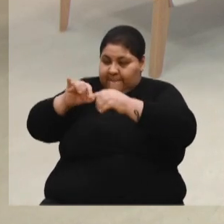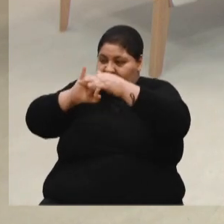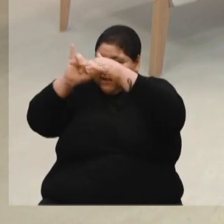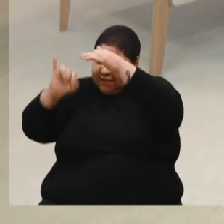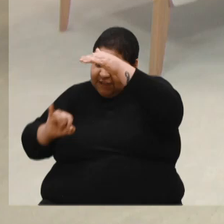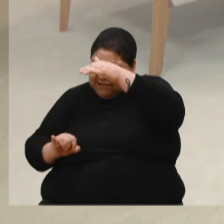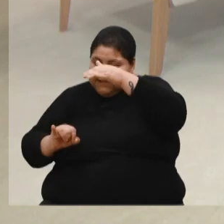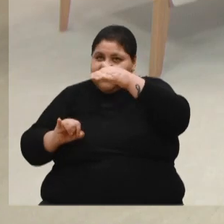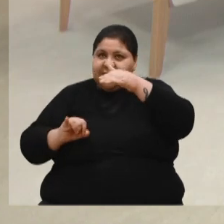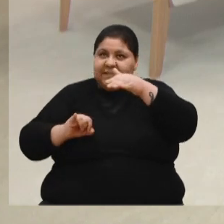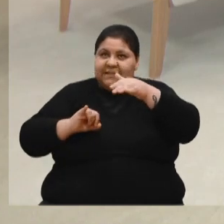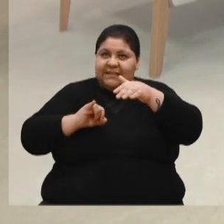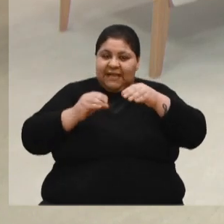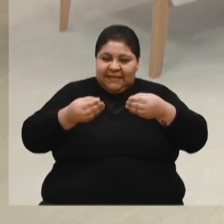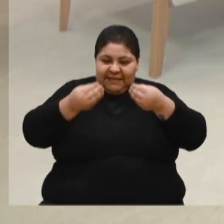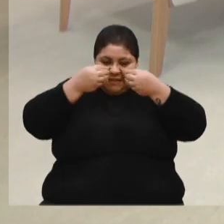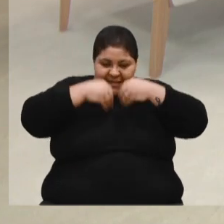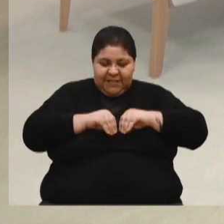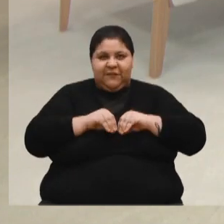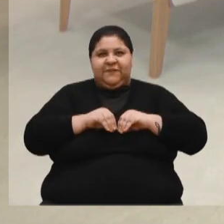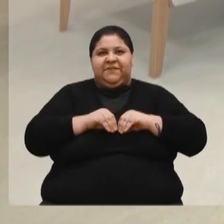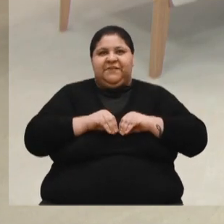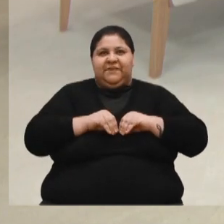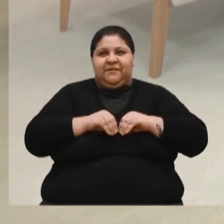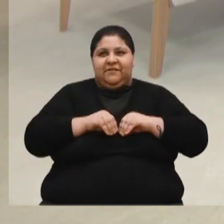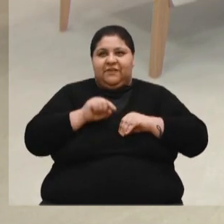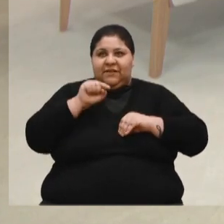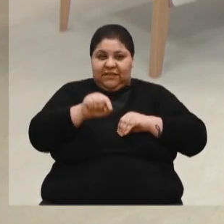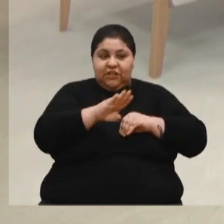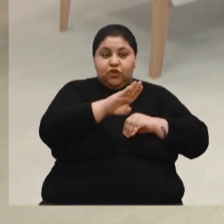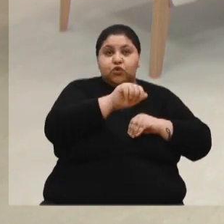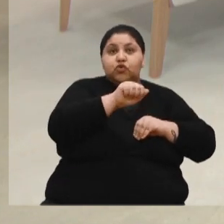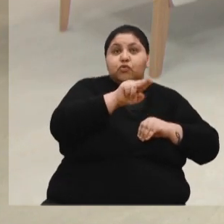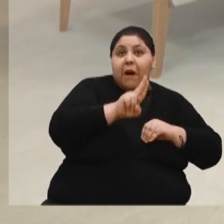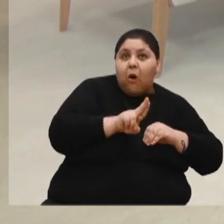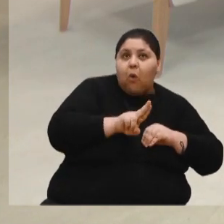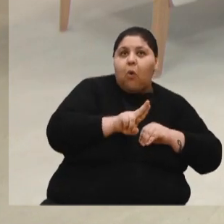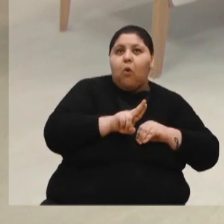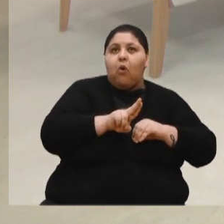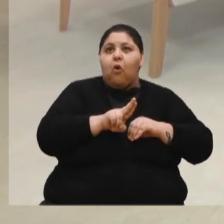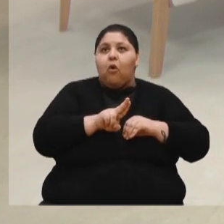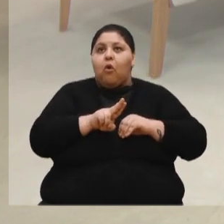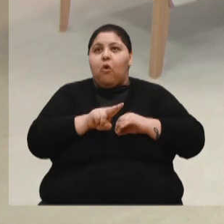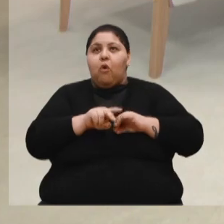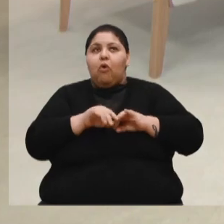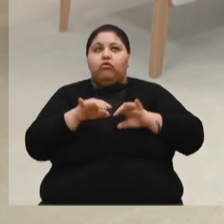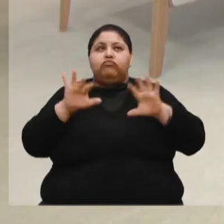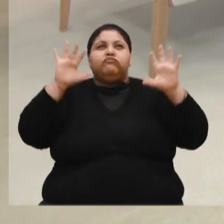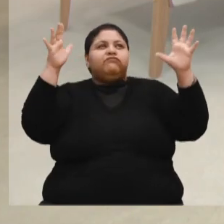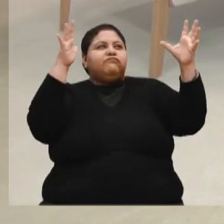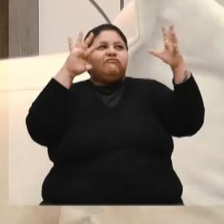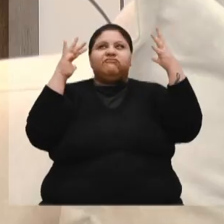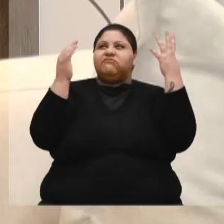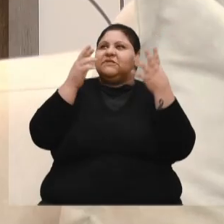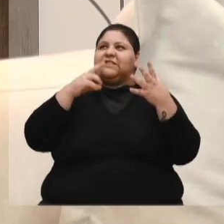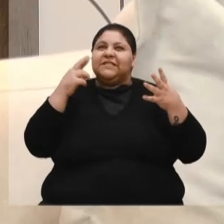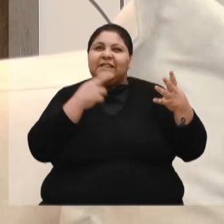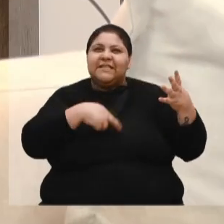a Itália tá no nosso peito ainda. Então, isso tudo dos baús, né? Desse cenário da